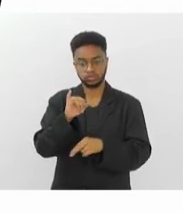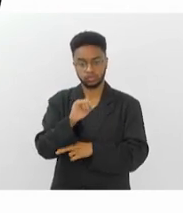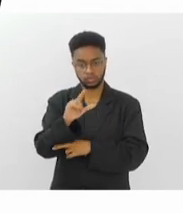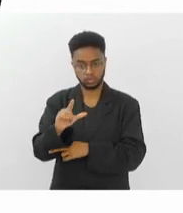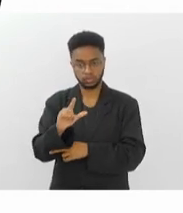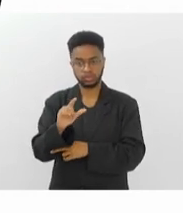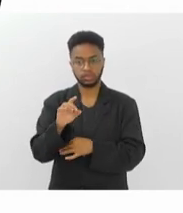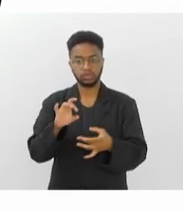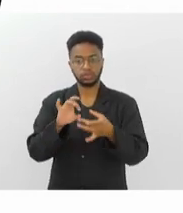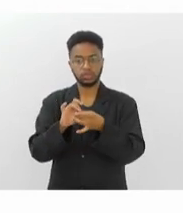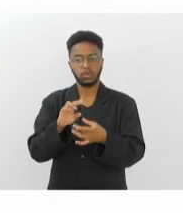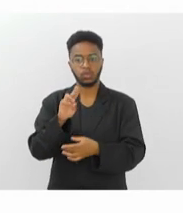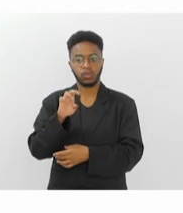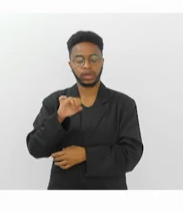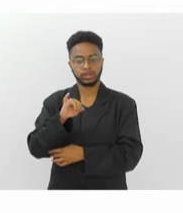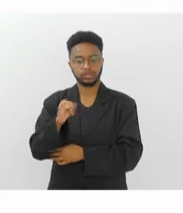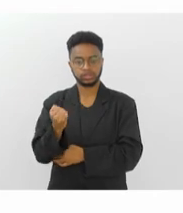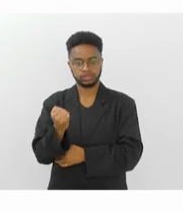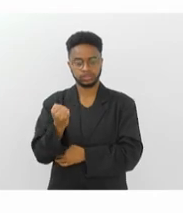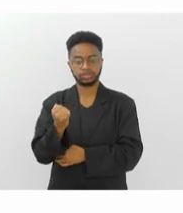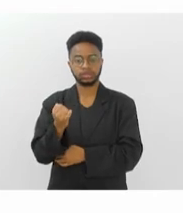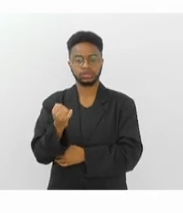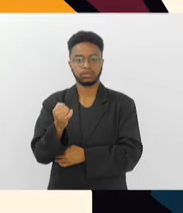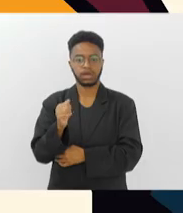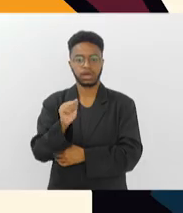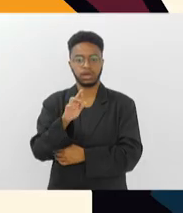Angola Business Center.